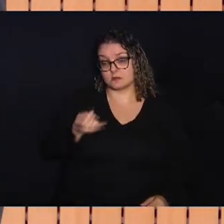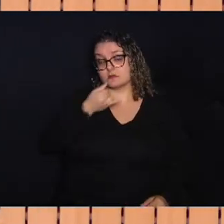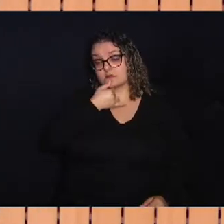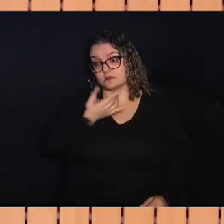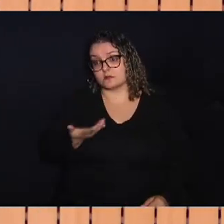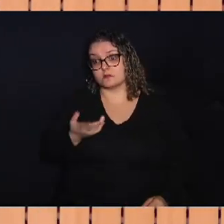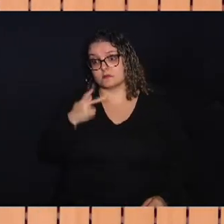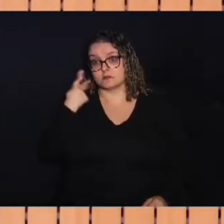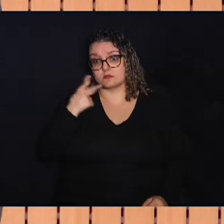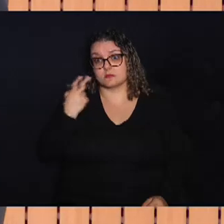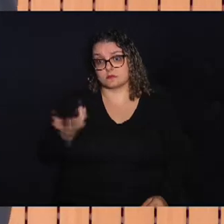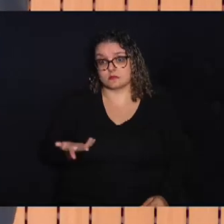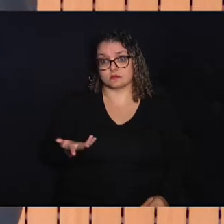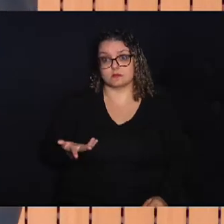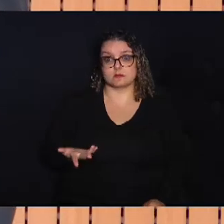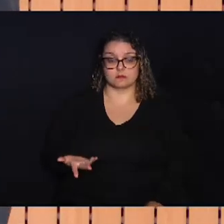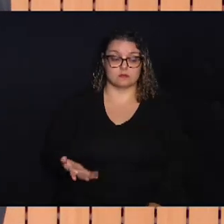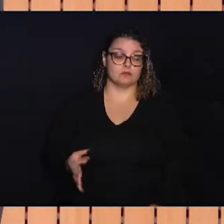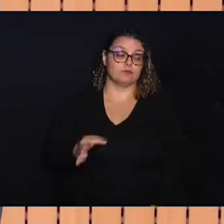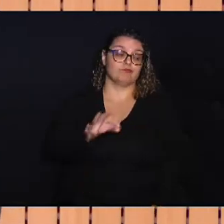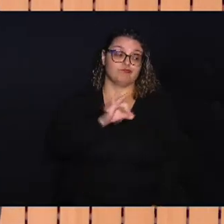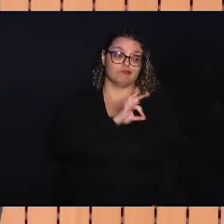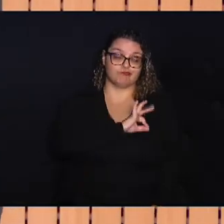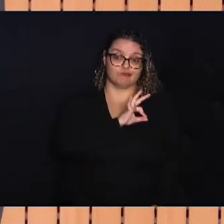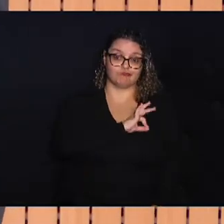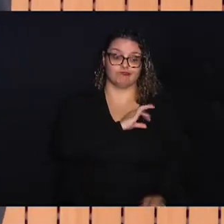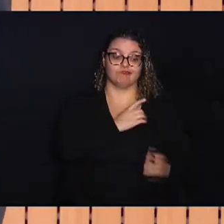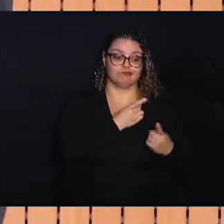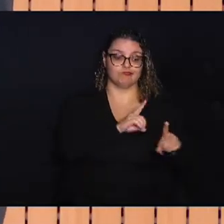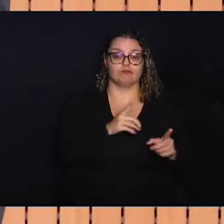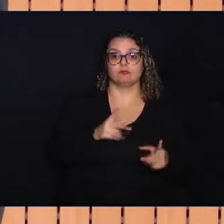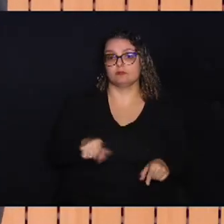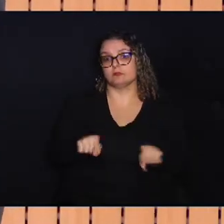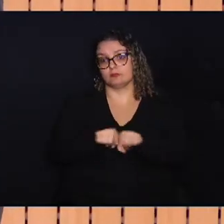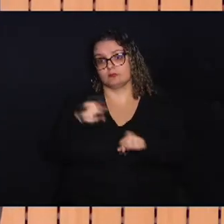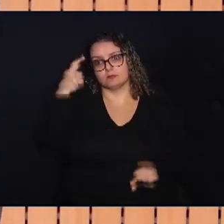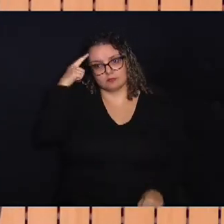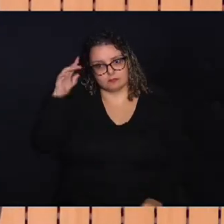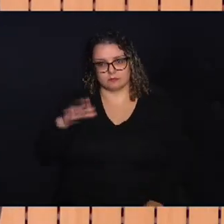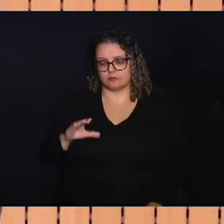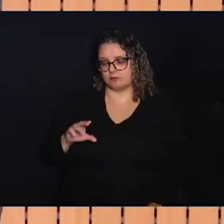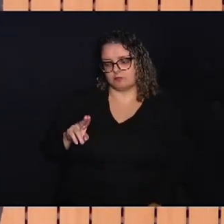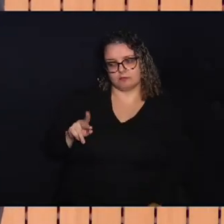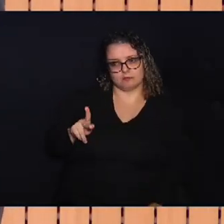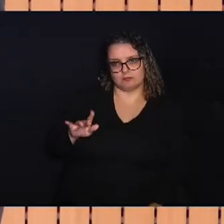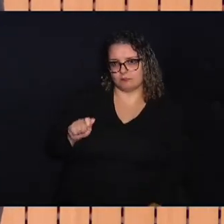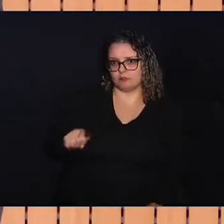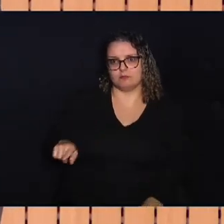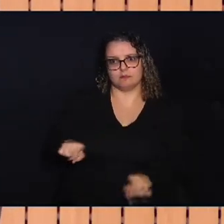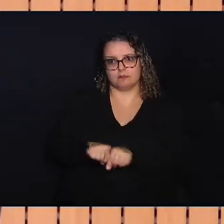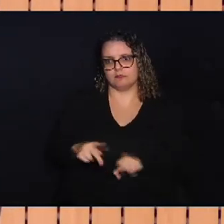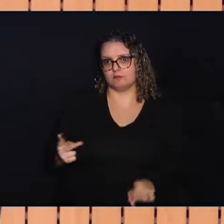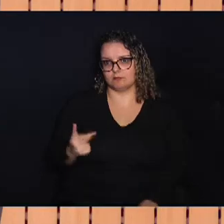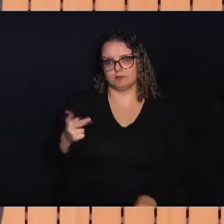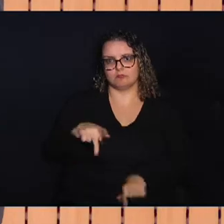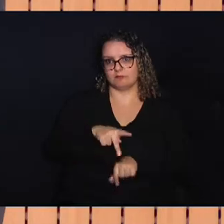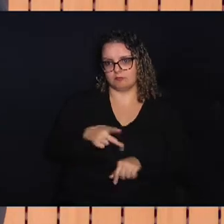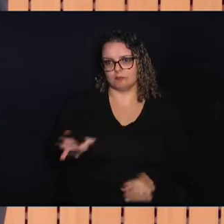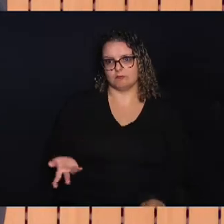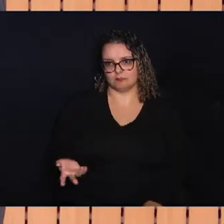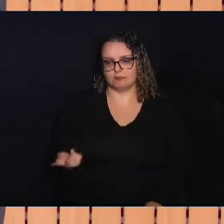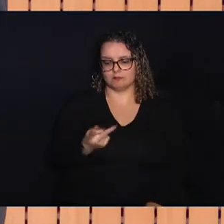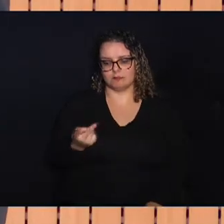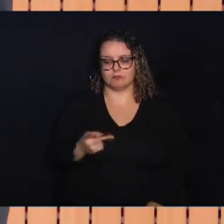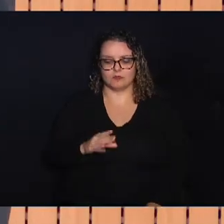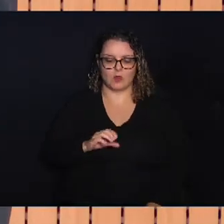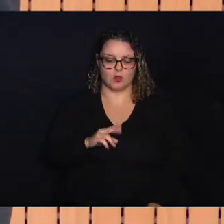uma polícia doutrinada e também ideológica, como é o caso de Cuba ou da Venezuela, eu acho que não é esse o caminho. E a